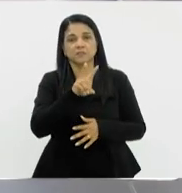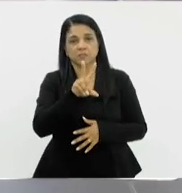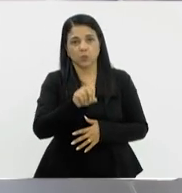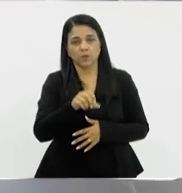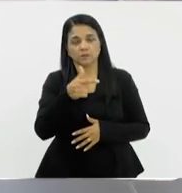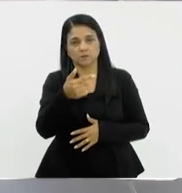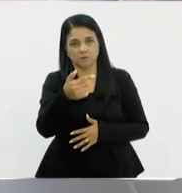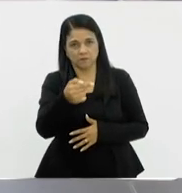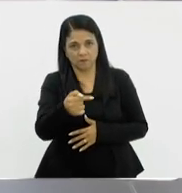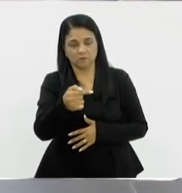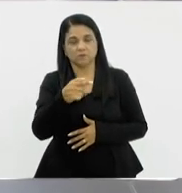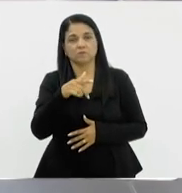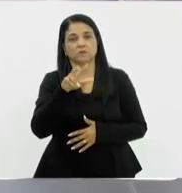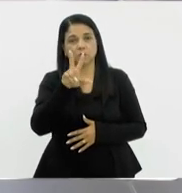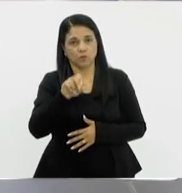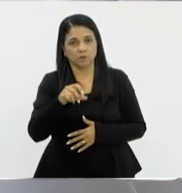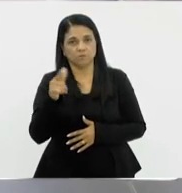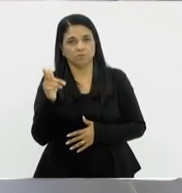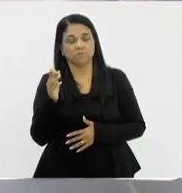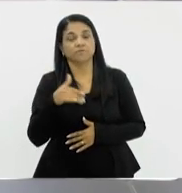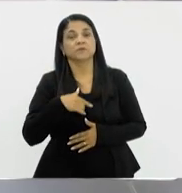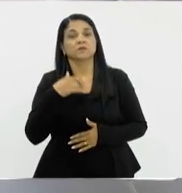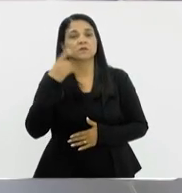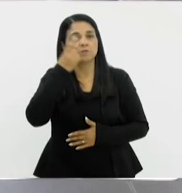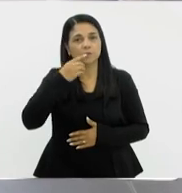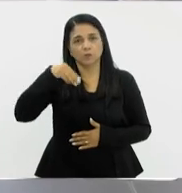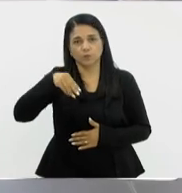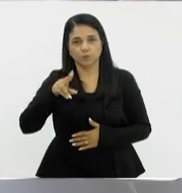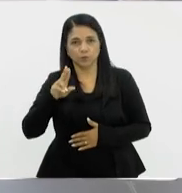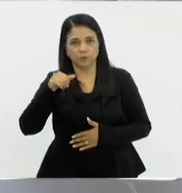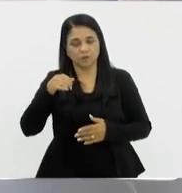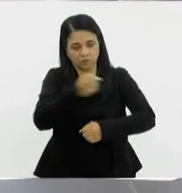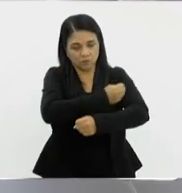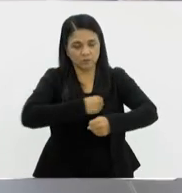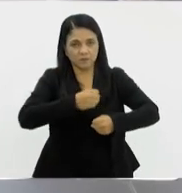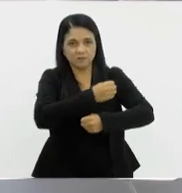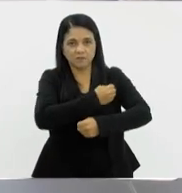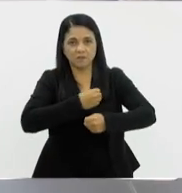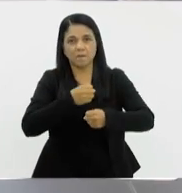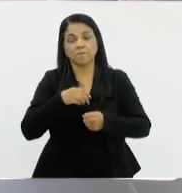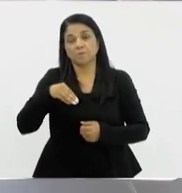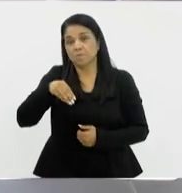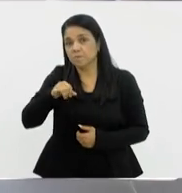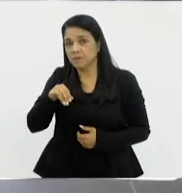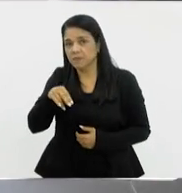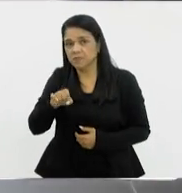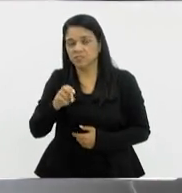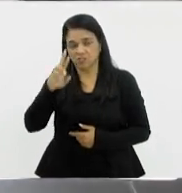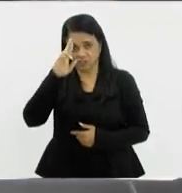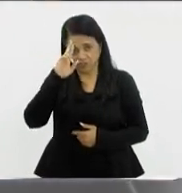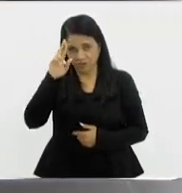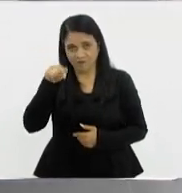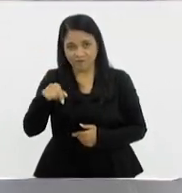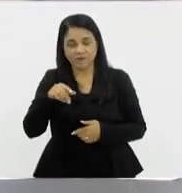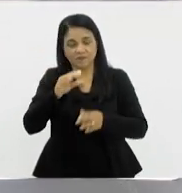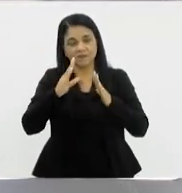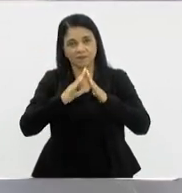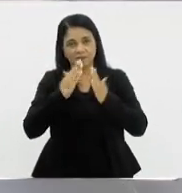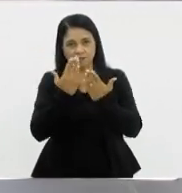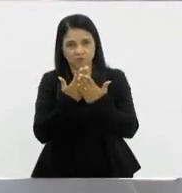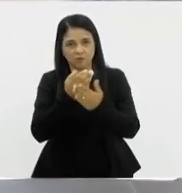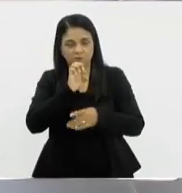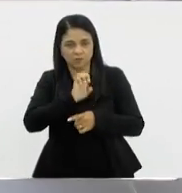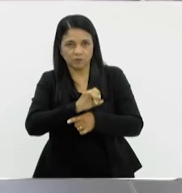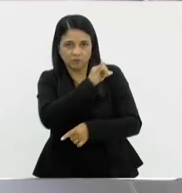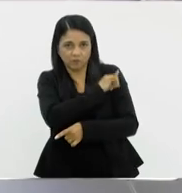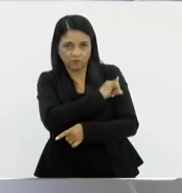autoria do deputado Munir Neto, que dispõe sobre a criação do programa Cozinha Experimental Mini-Chefes nas escolas estaduais no âmbito do Estado do Rio de Janeiro.